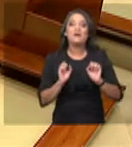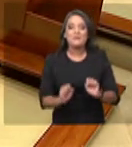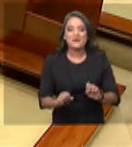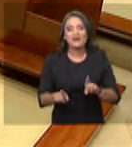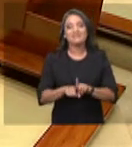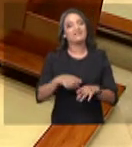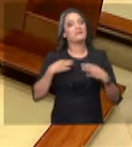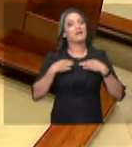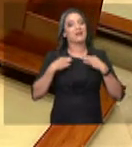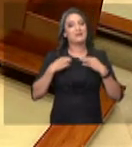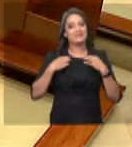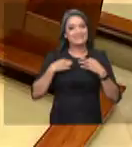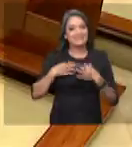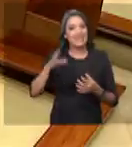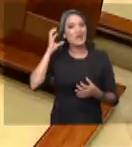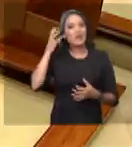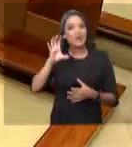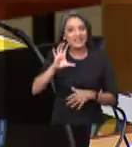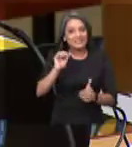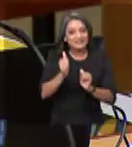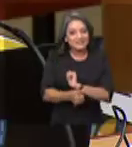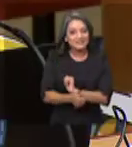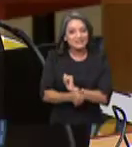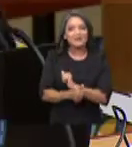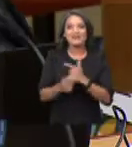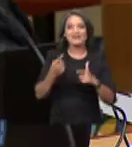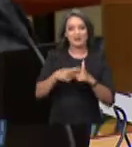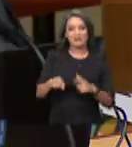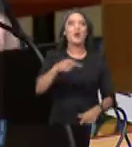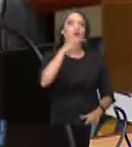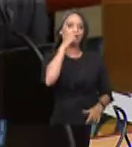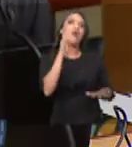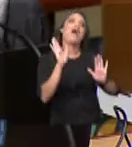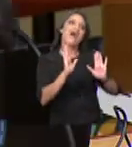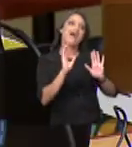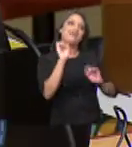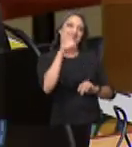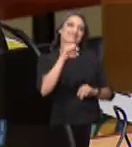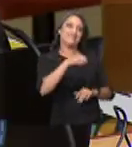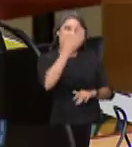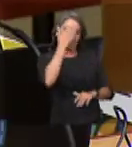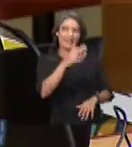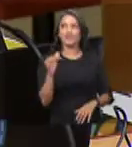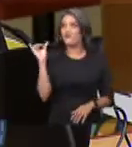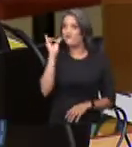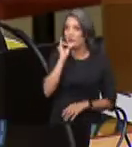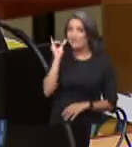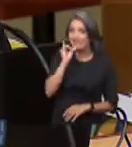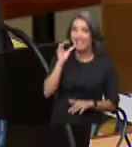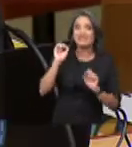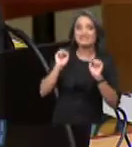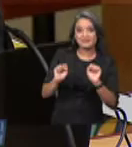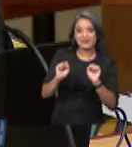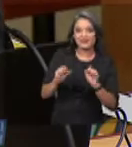Curitiba também não há nenhum problema muito obrigado agora Fluminense controvérsias